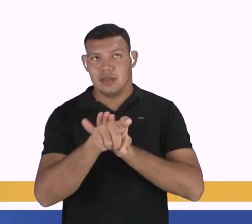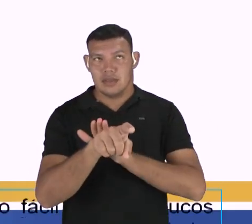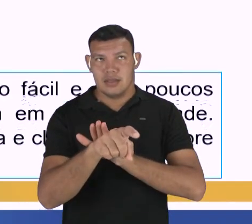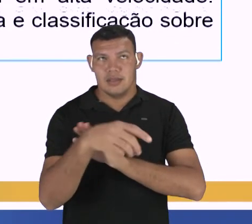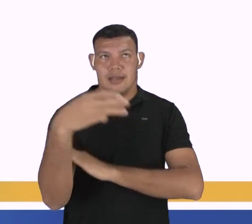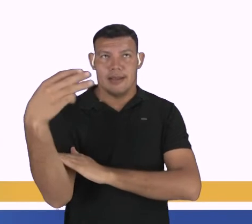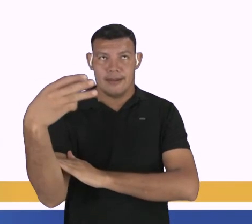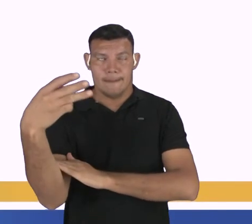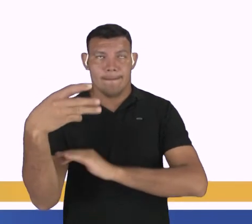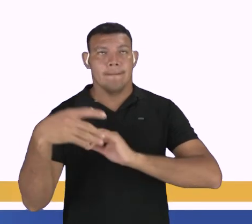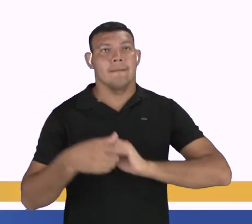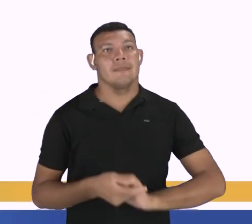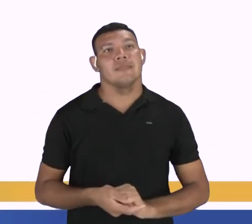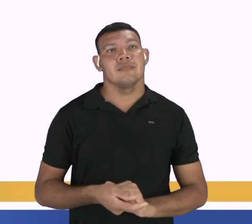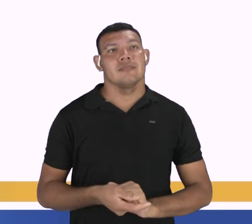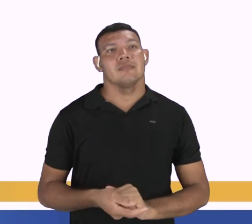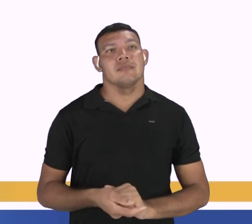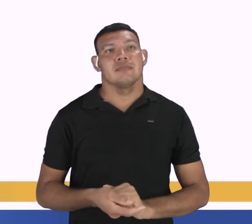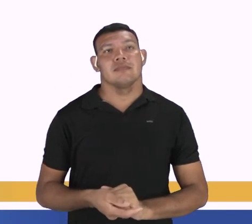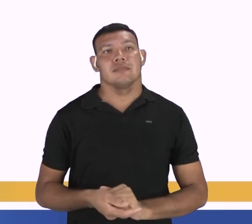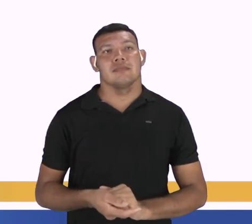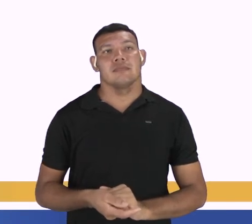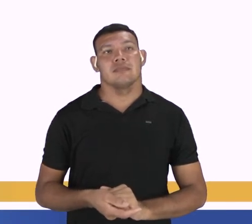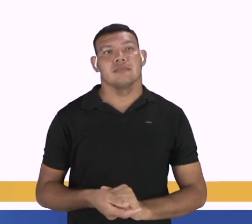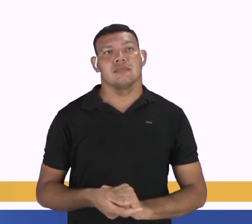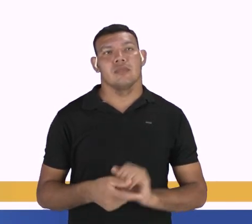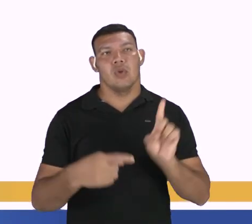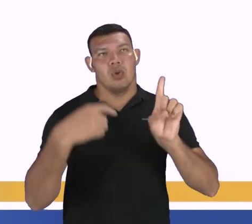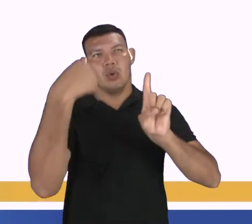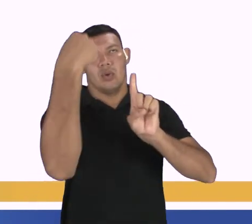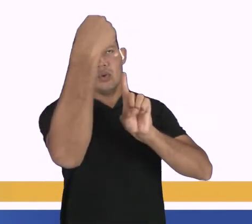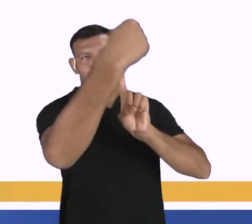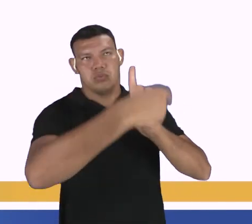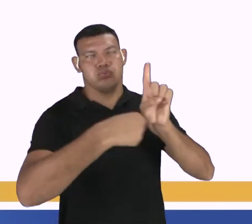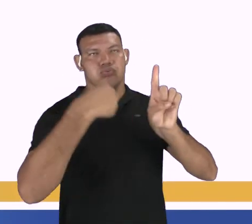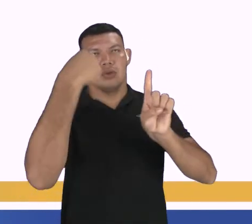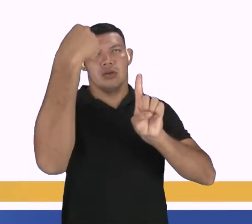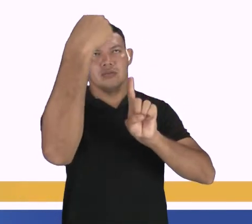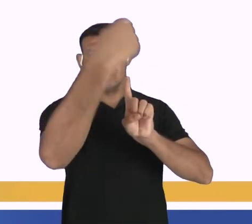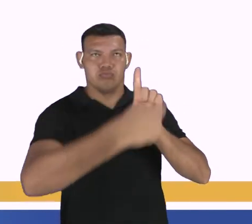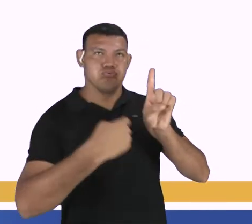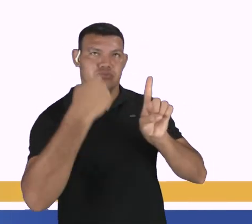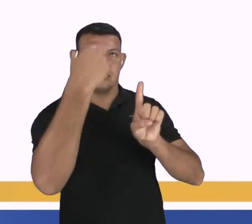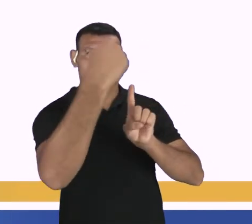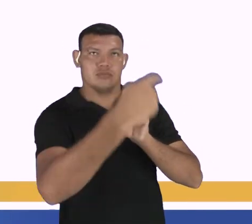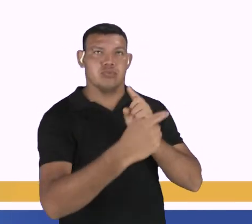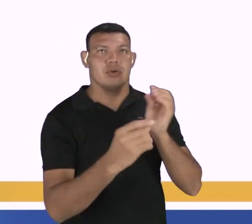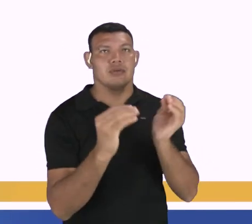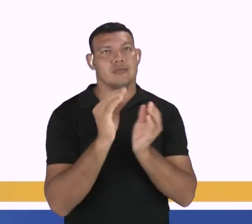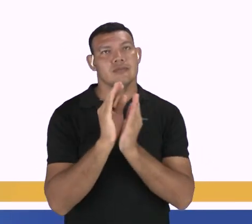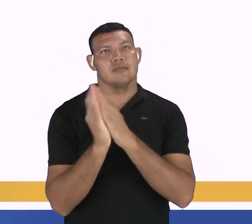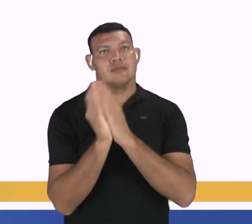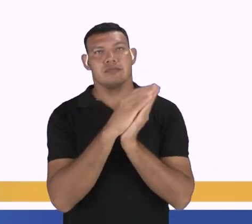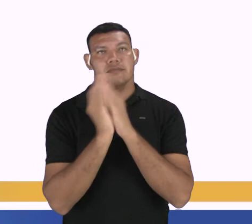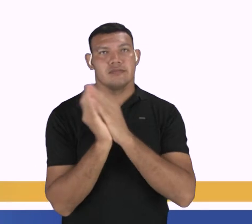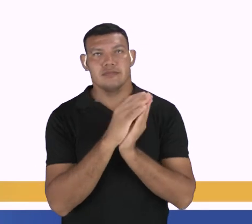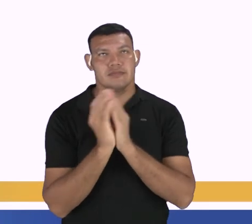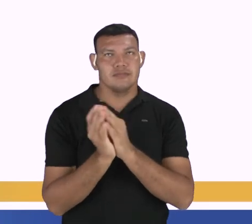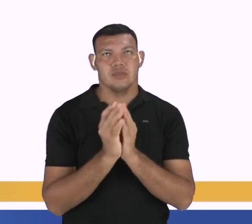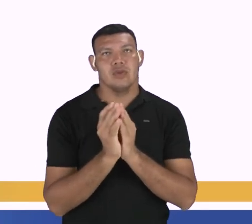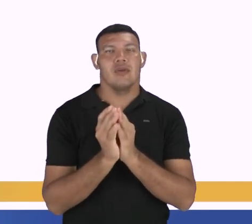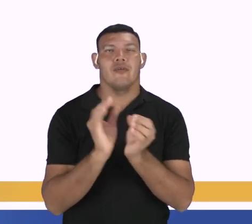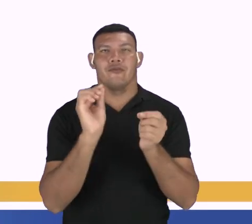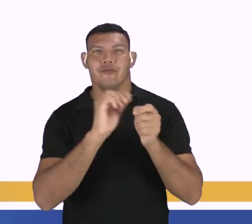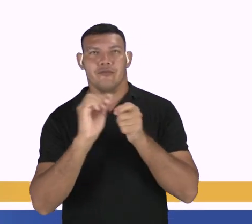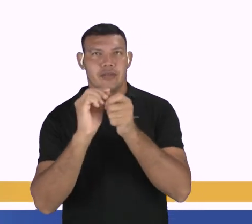Exercício 3. O catavento é um brinquedo que pode ser construído de maneira muito fácil e com poucos recursos. Em contato